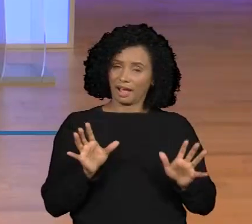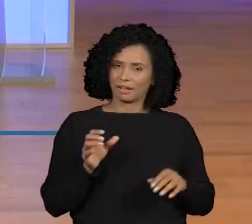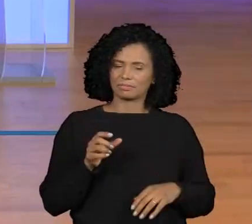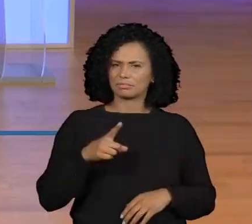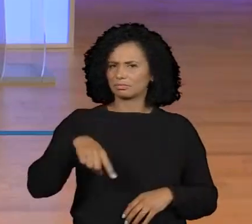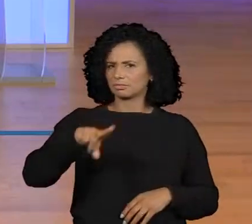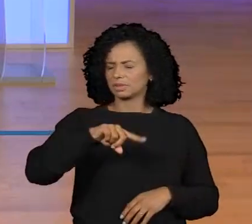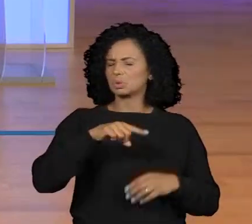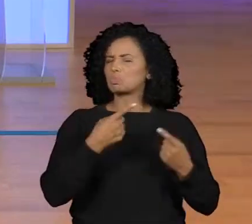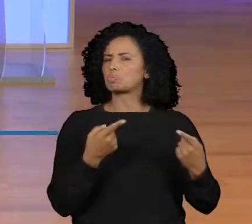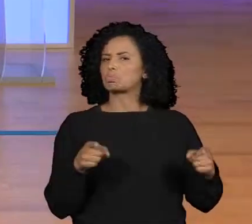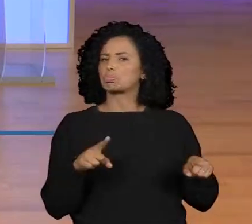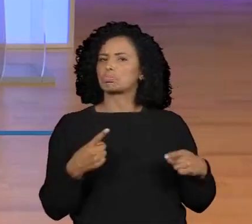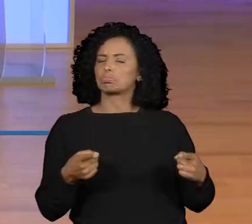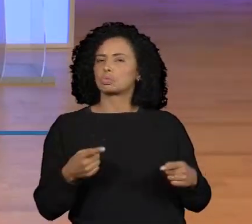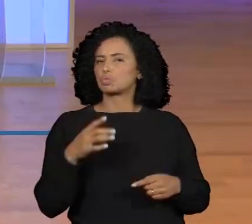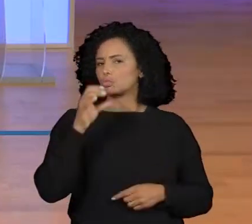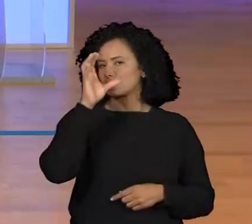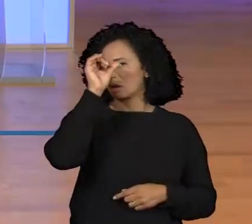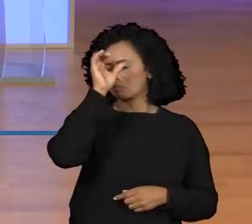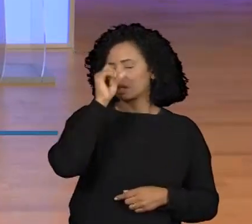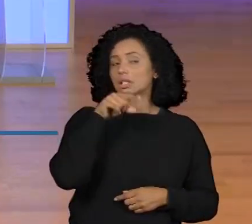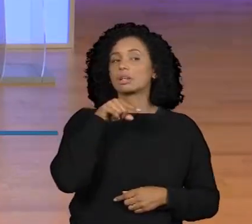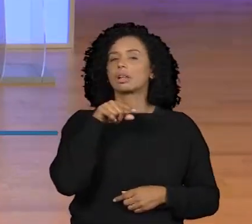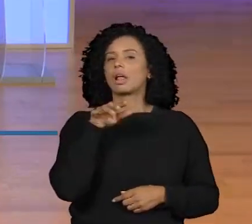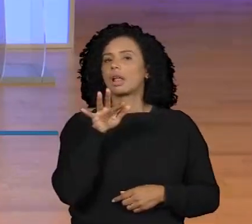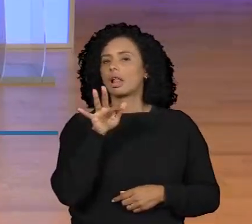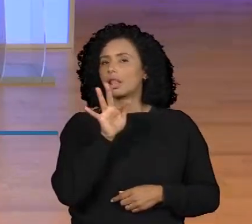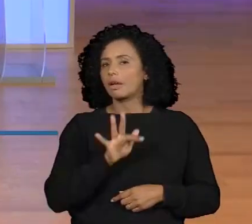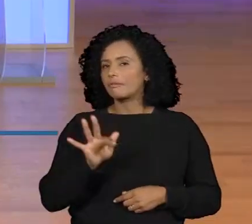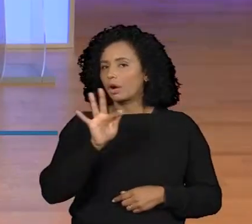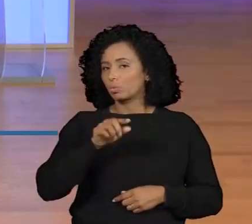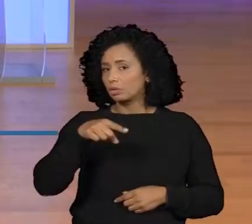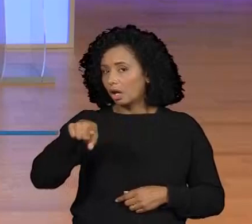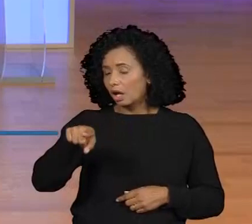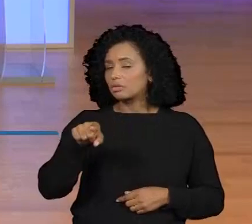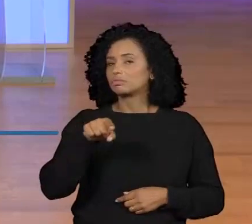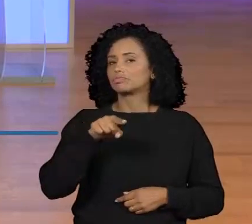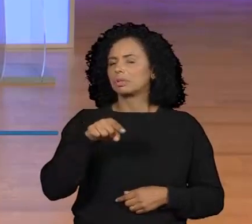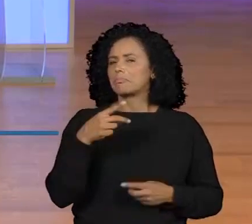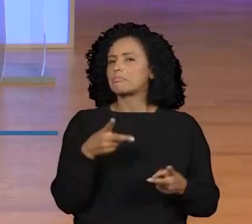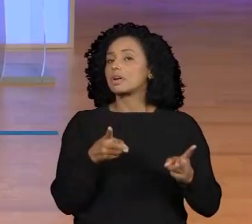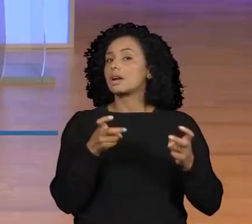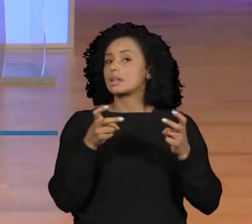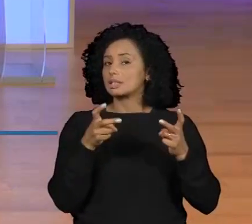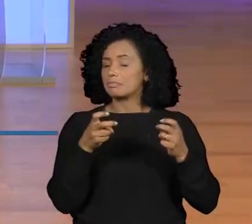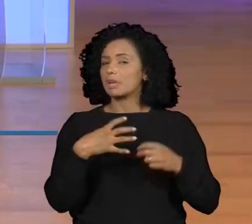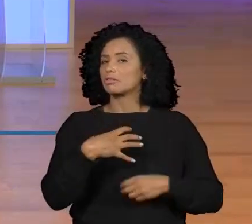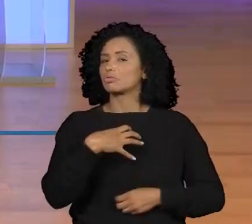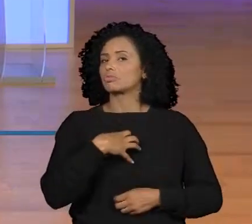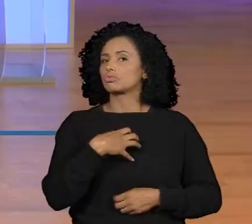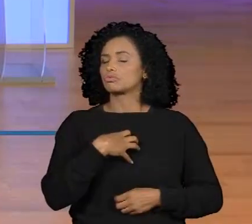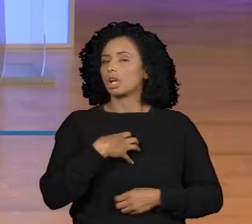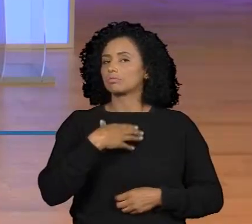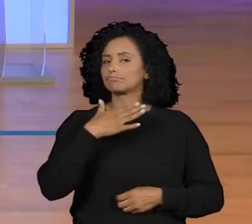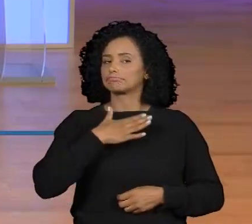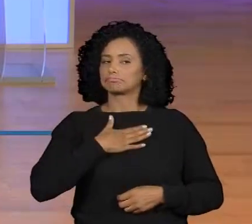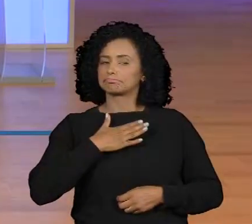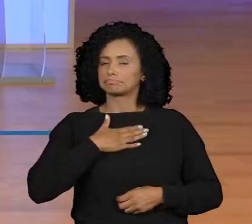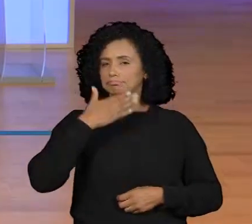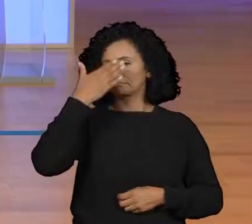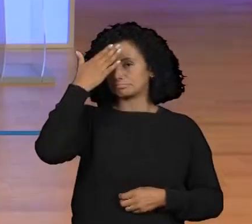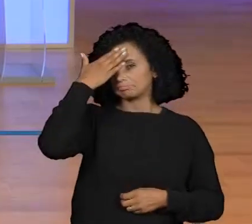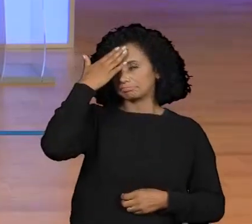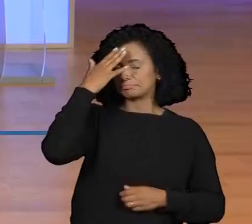fazer uma uma aula de música na escola na faculdade aí você vai ver que você tem que se